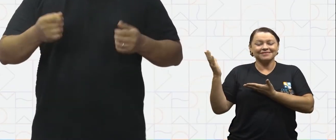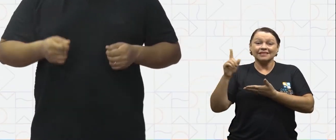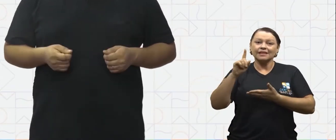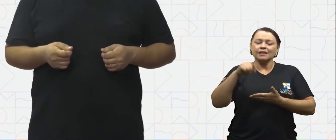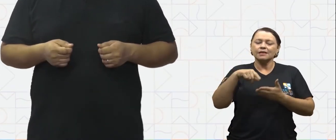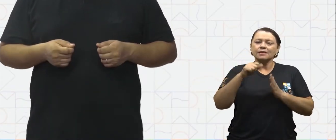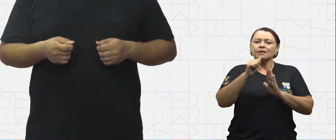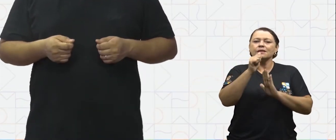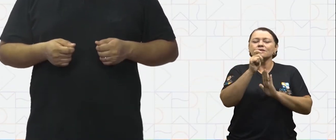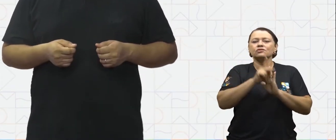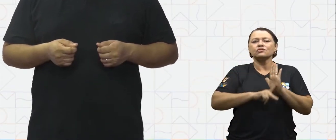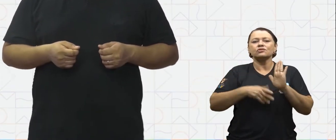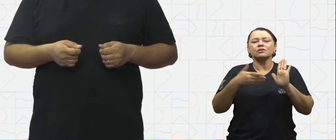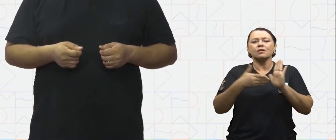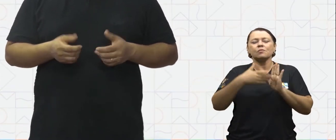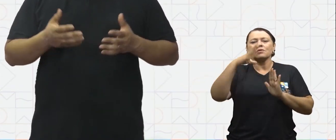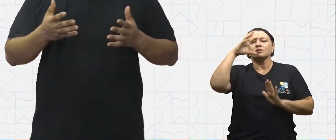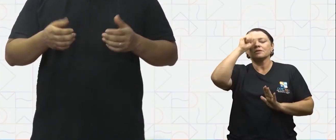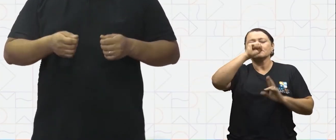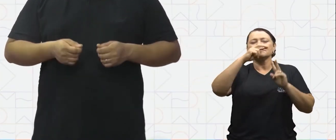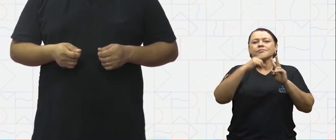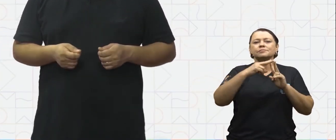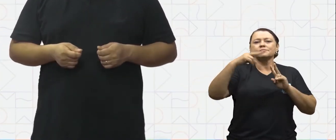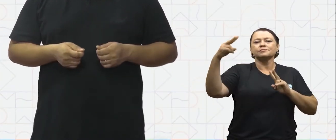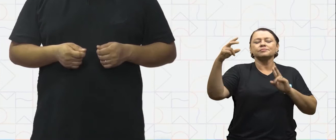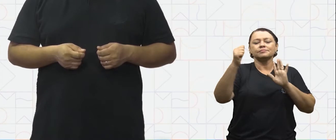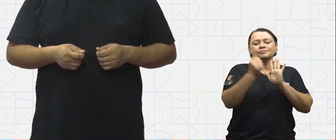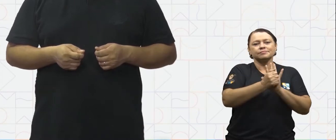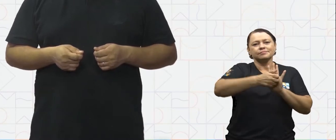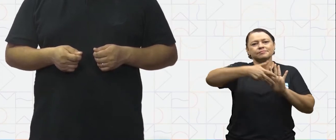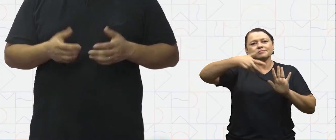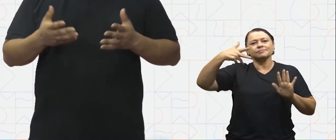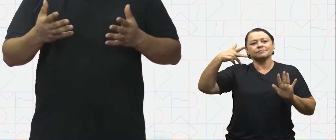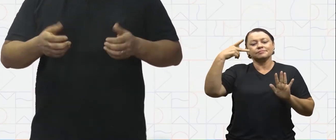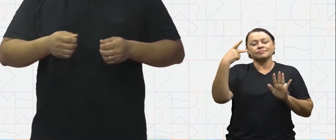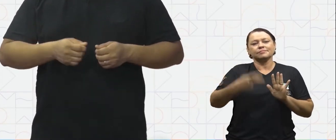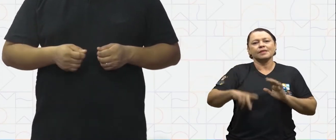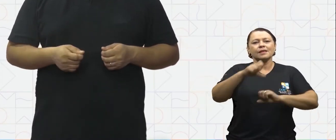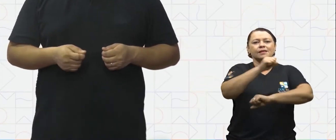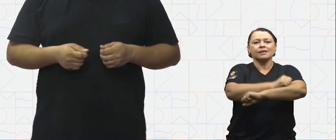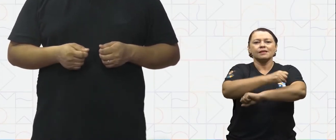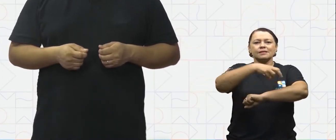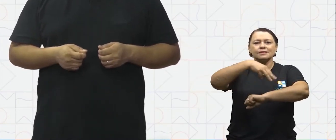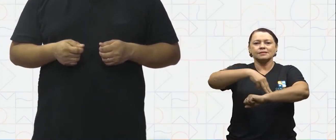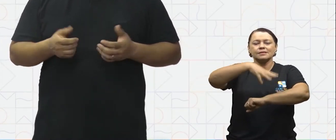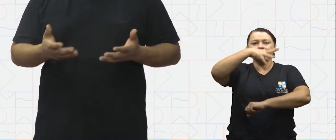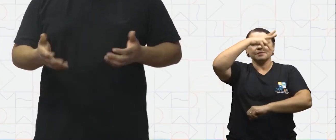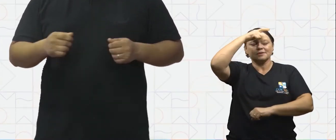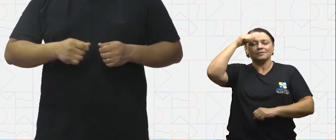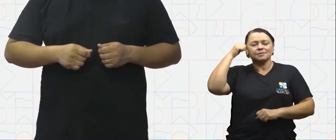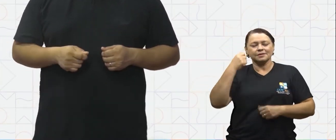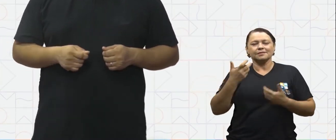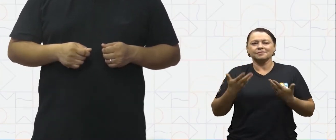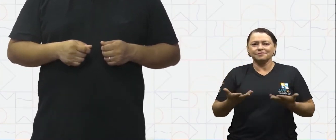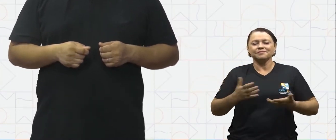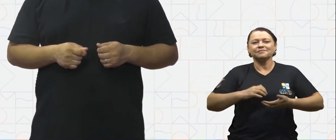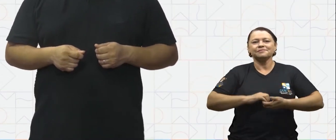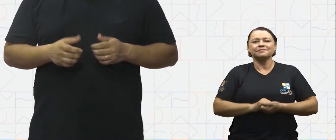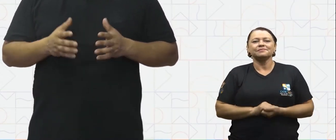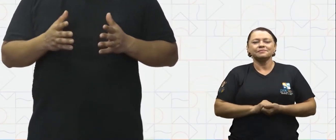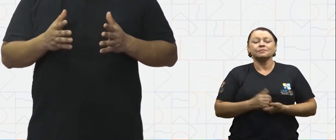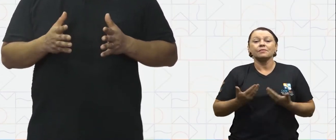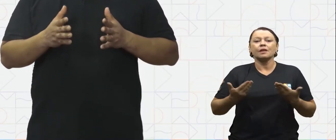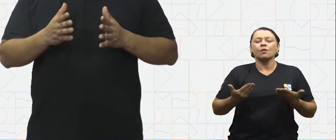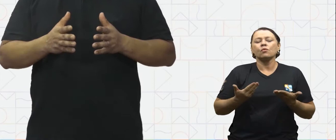E este é o projeto Aprender Além da Escola do Centro de Mídias e Tecnologias Educacionais da CEMED Manaus.